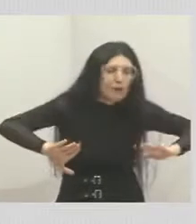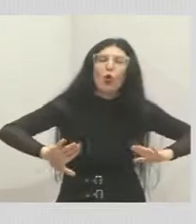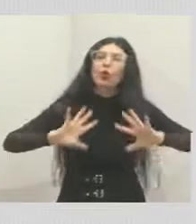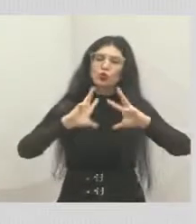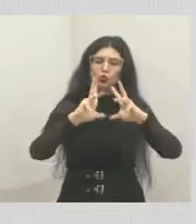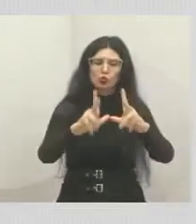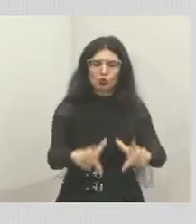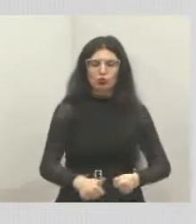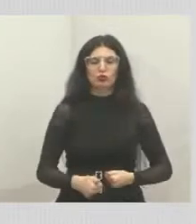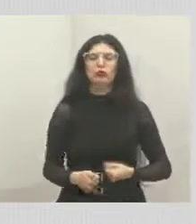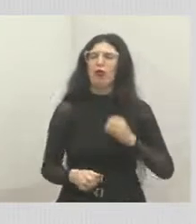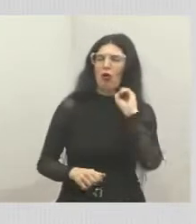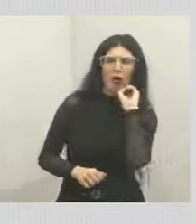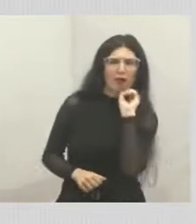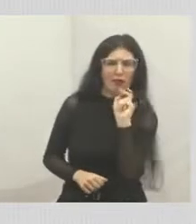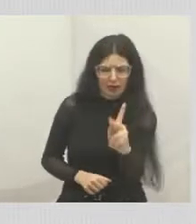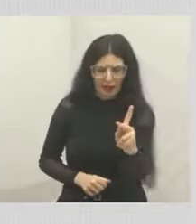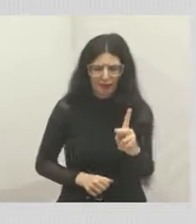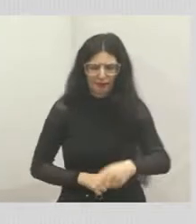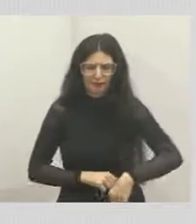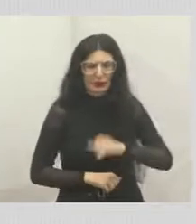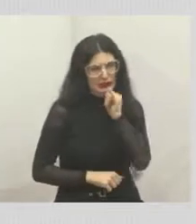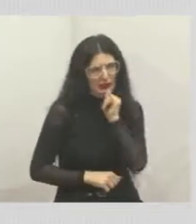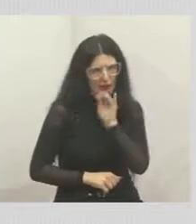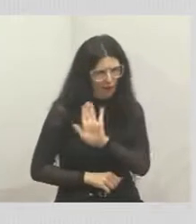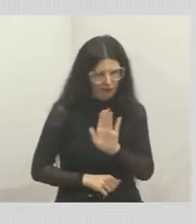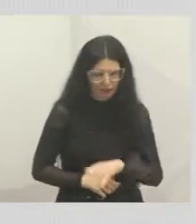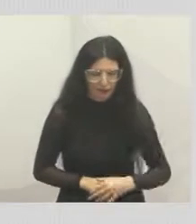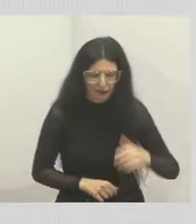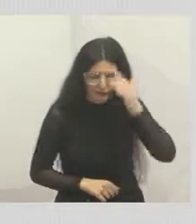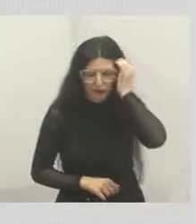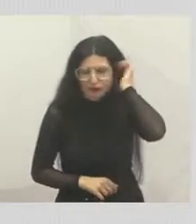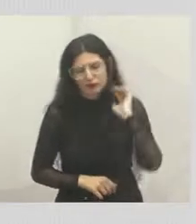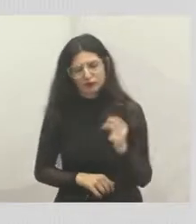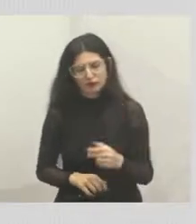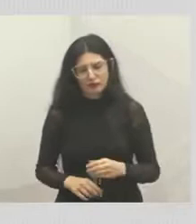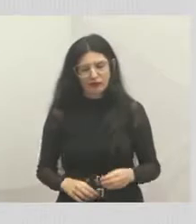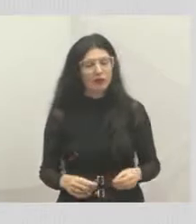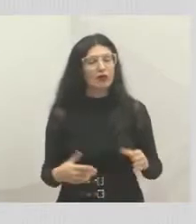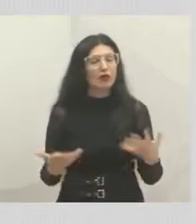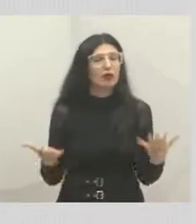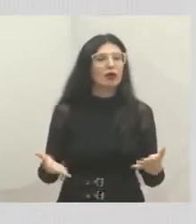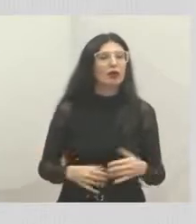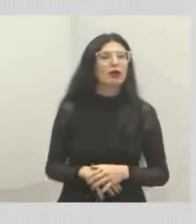município. Poder Legislativo, restos a pagar